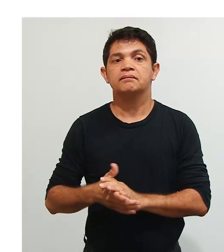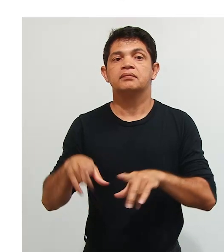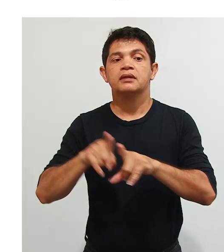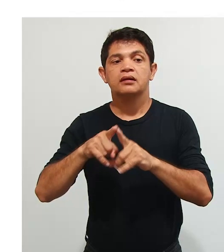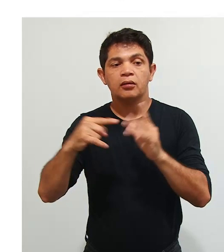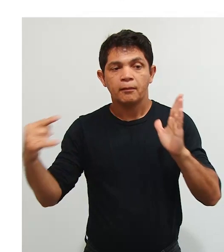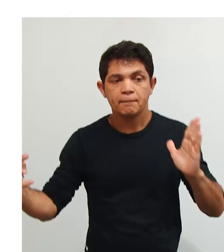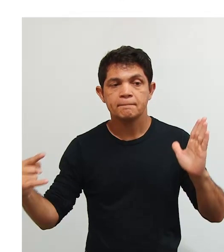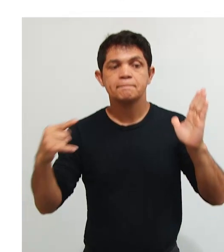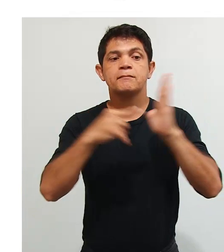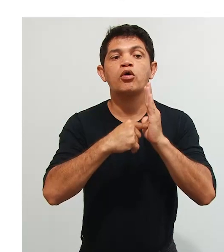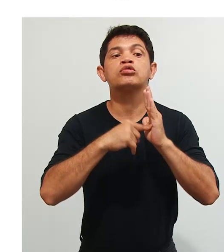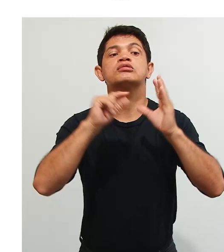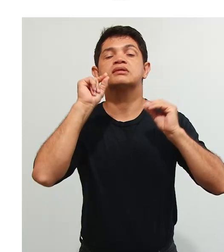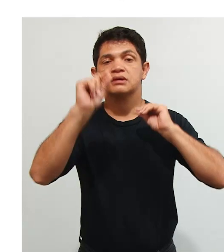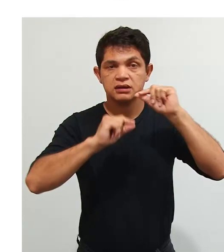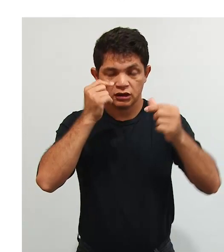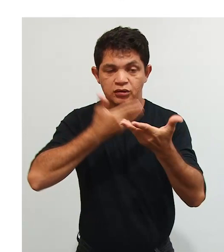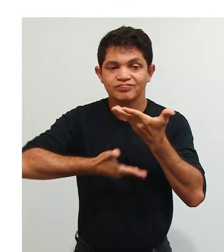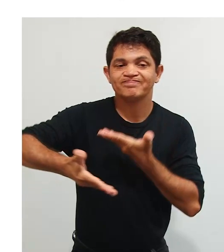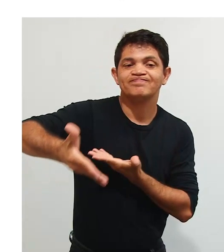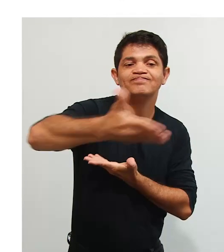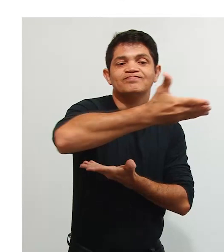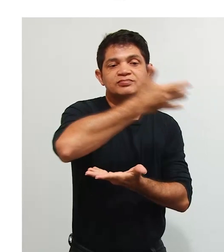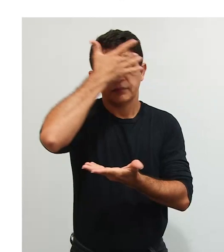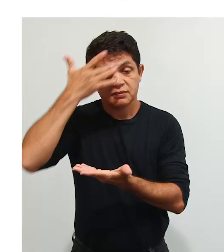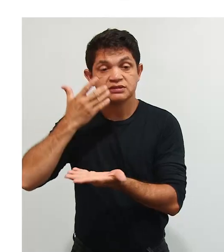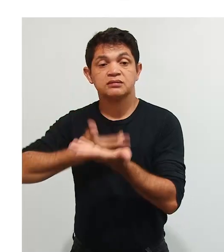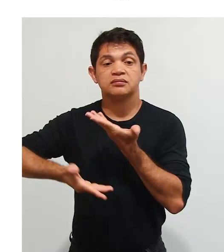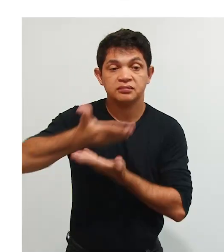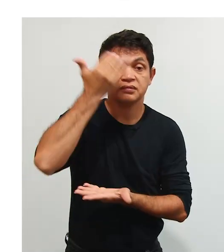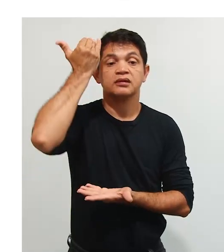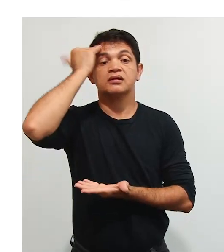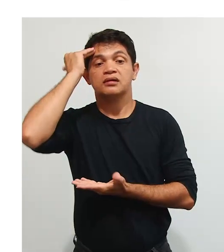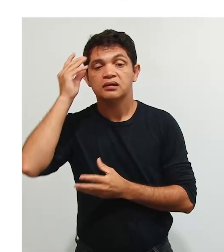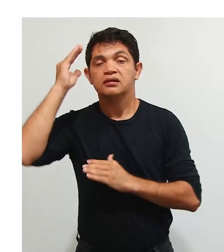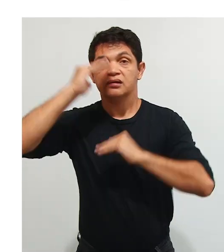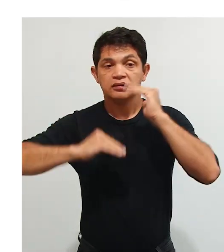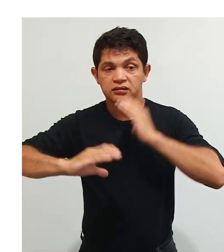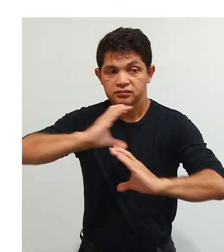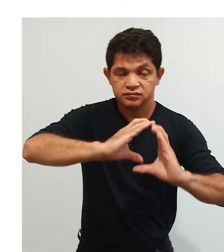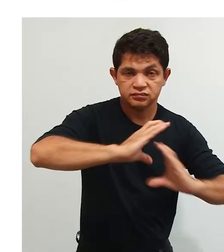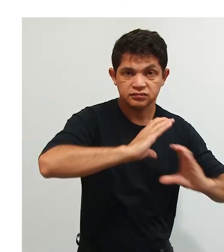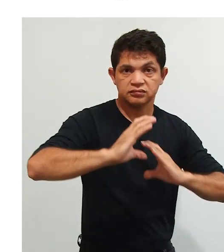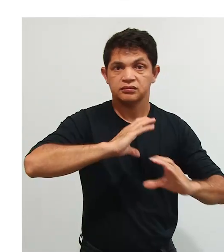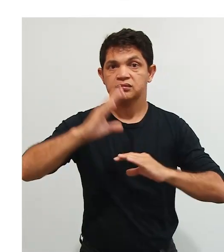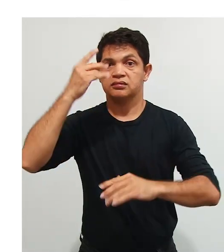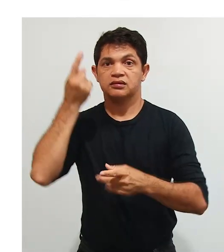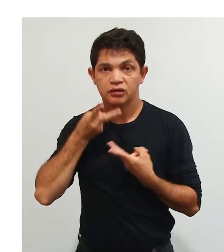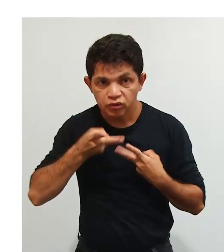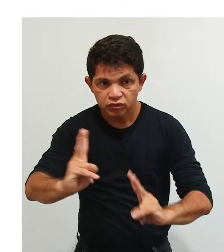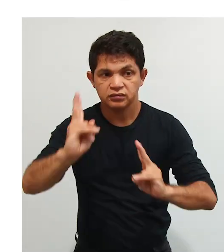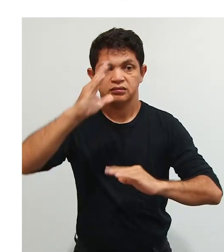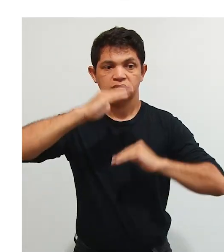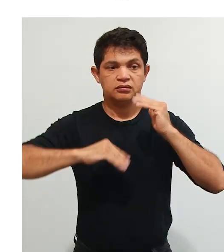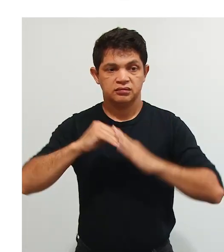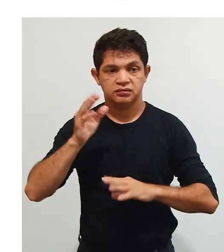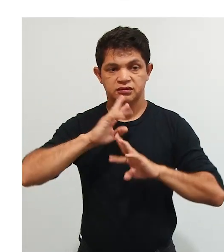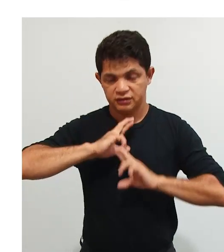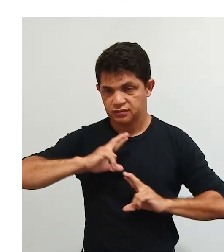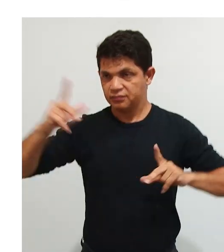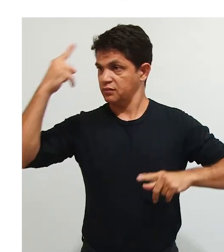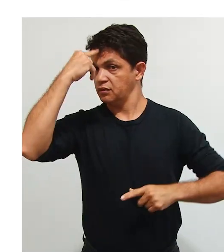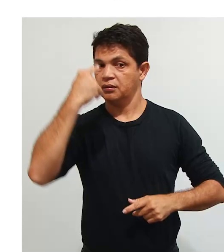Aqui, pontos que contribuem para o sucesso da comunicação é entender o perfil da outra pessoa, porque nós sabemos que nós